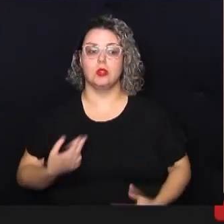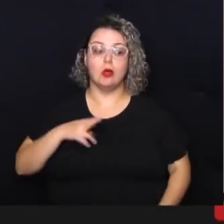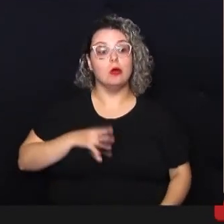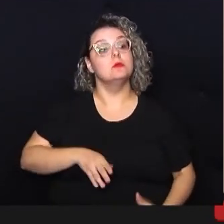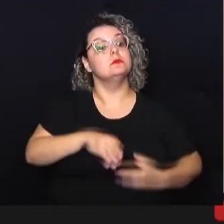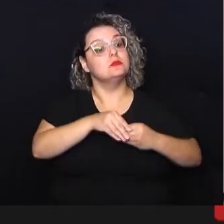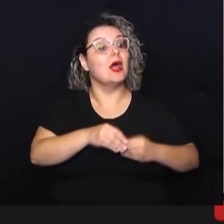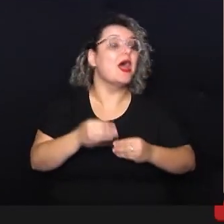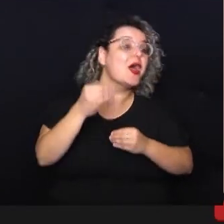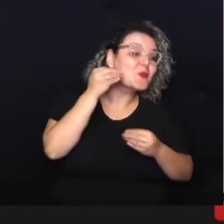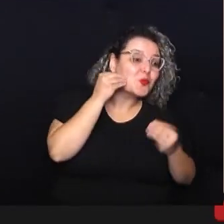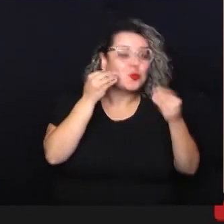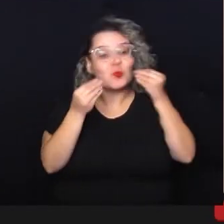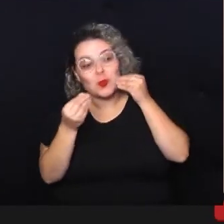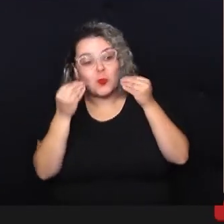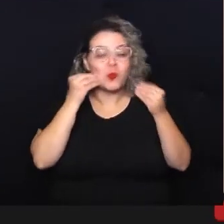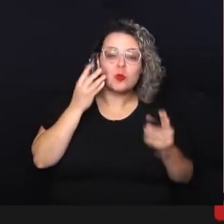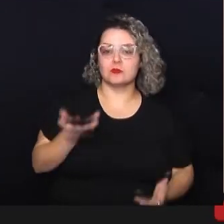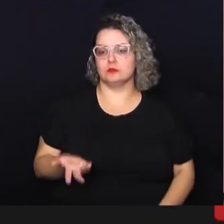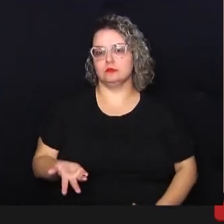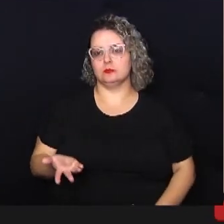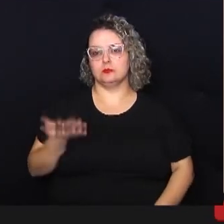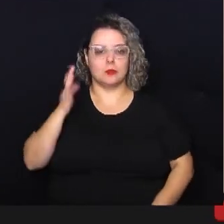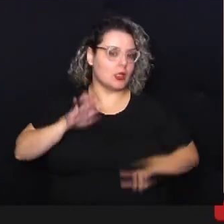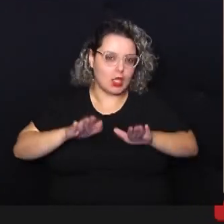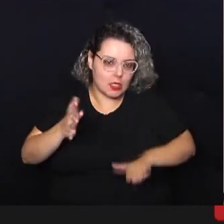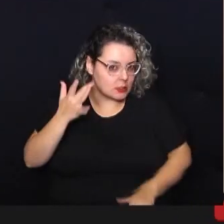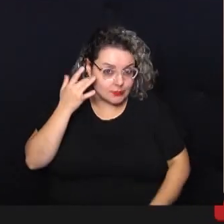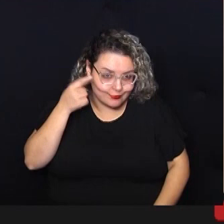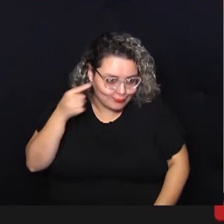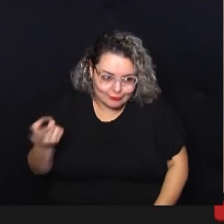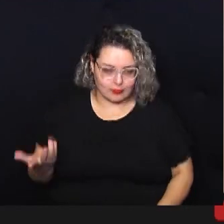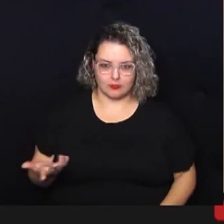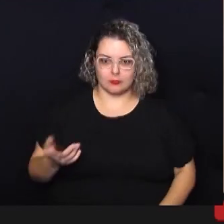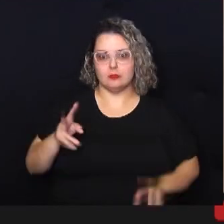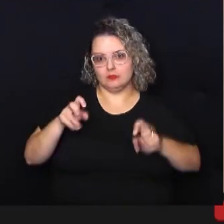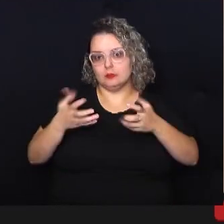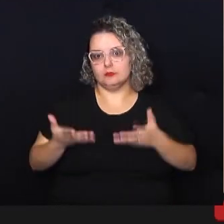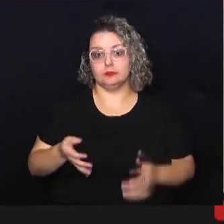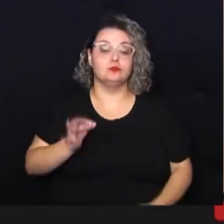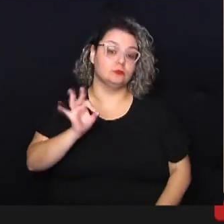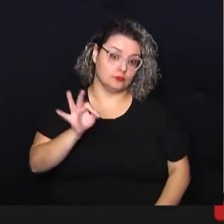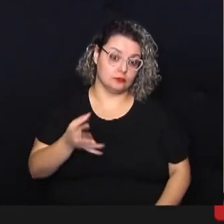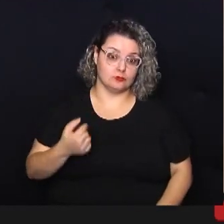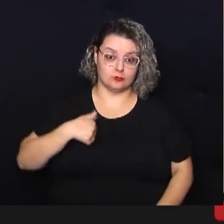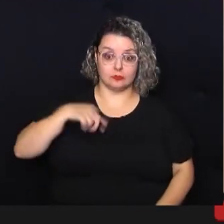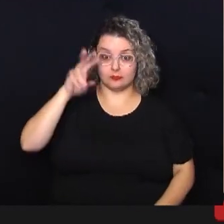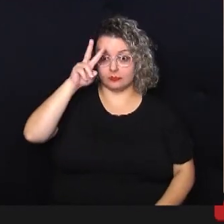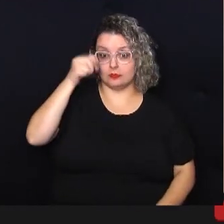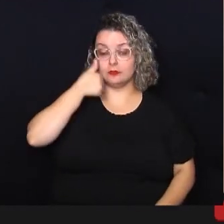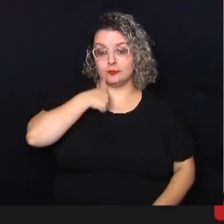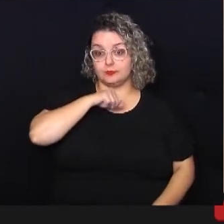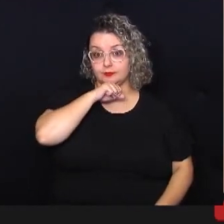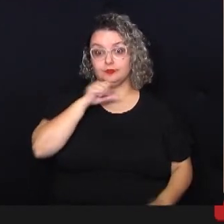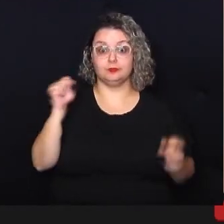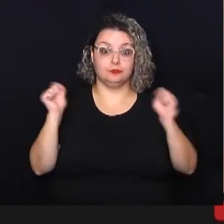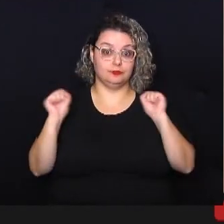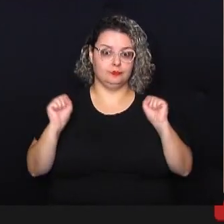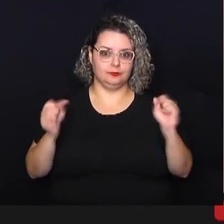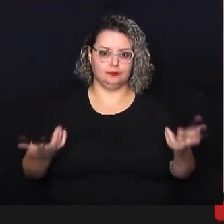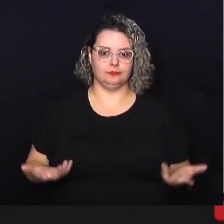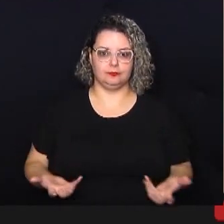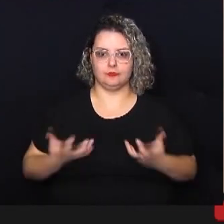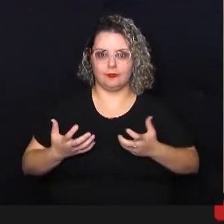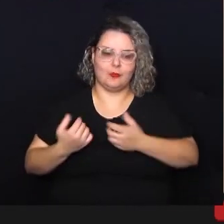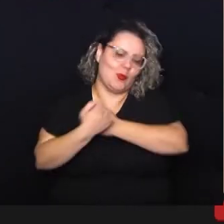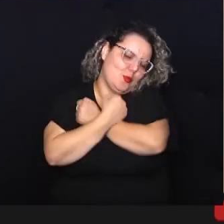e que muitas vezes a gente nem pensa sobre isso, né? Eu Exatamente. lembro muito a minha mãe, ela adorava, queria muito abraçar meu filho